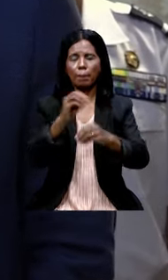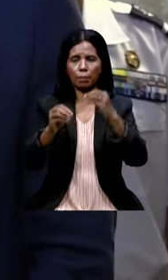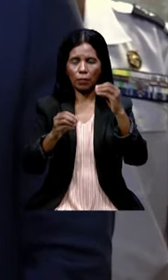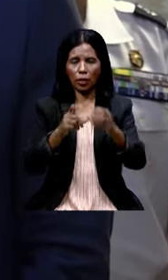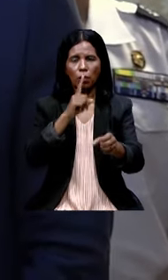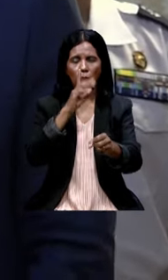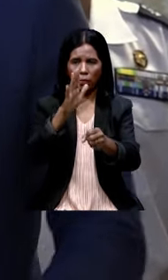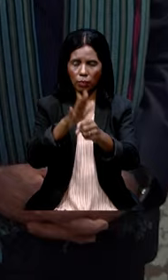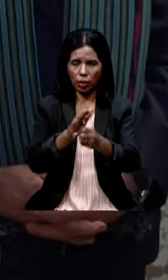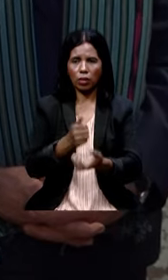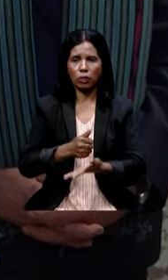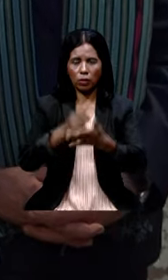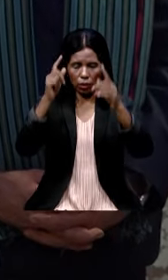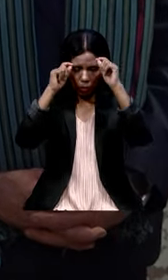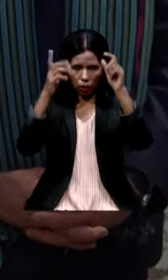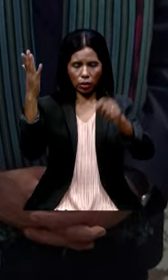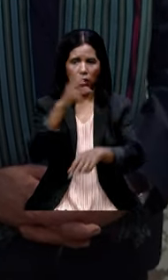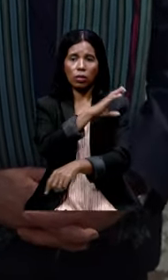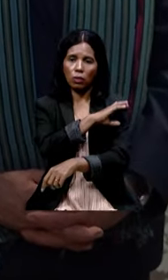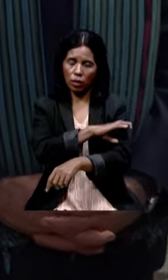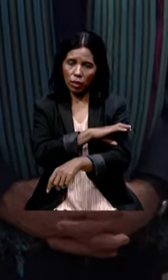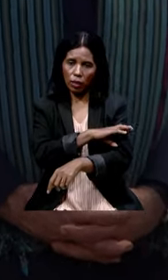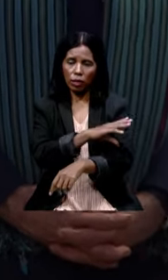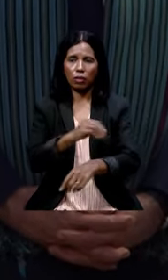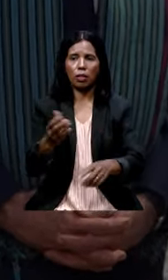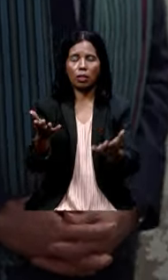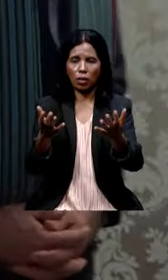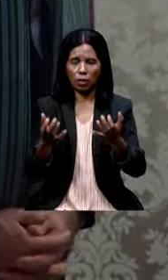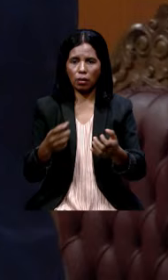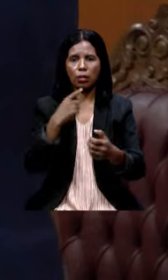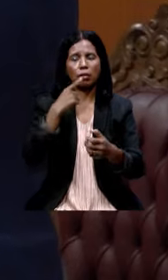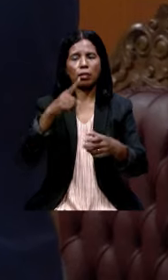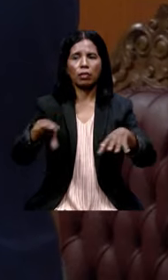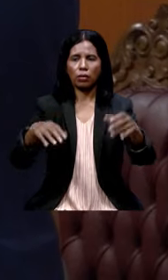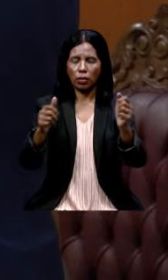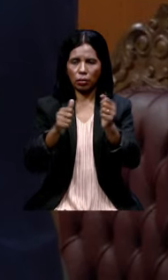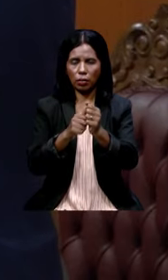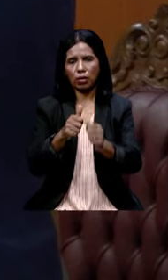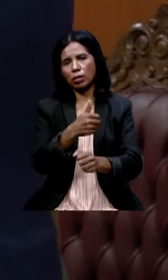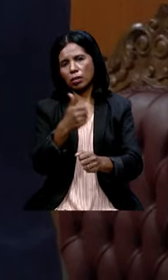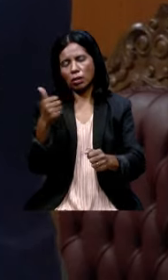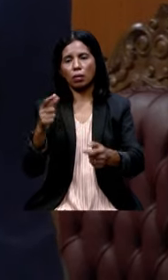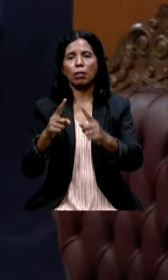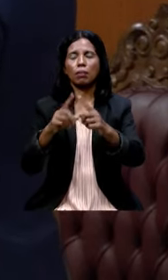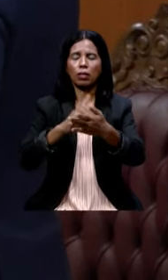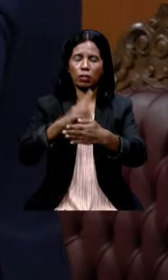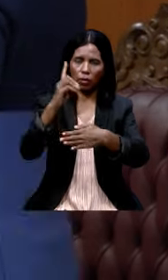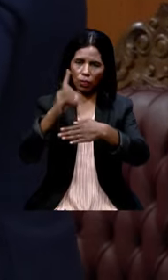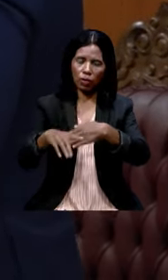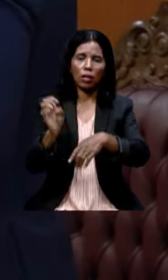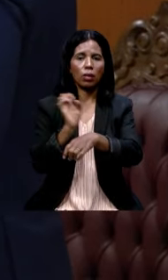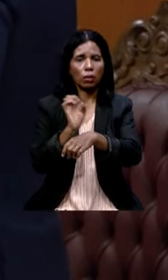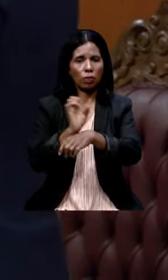se apoio Timor-Leste e a área de segurança marítima, na possibilidade se ia tan cooperação e a área selo para desenvolvimento econômico